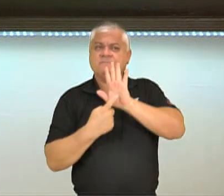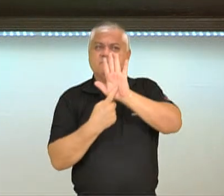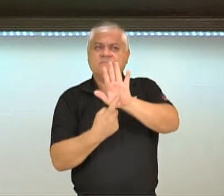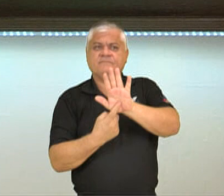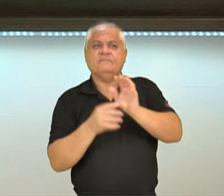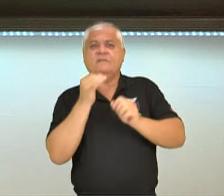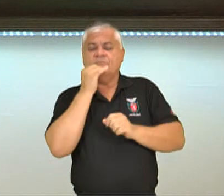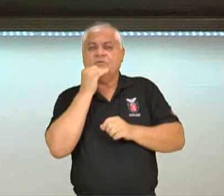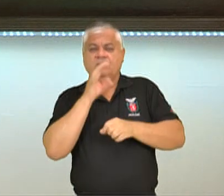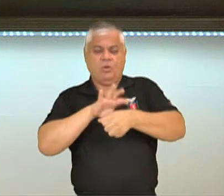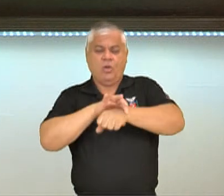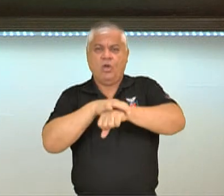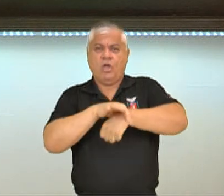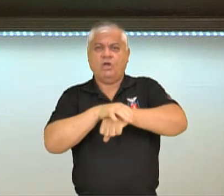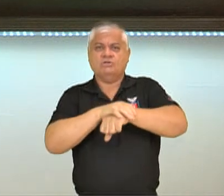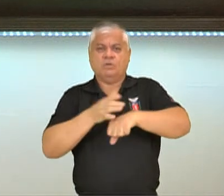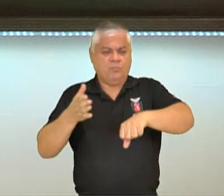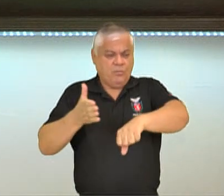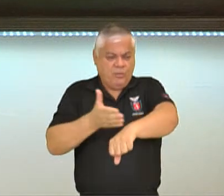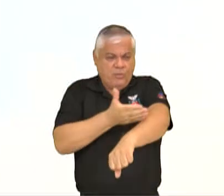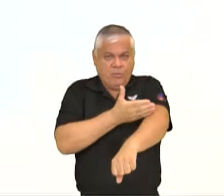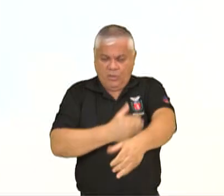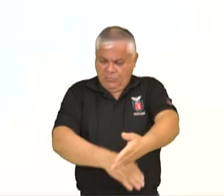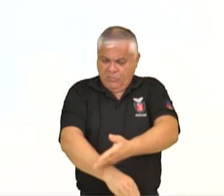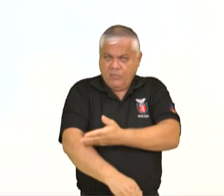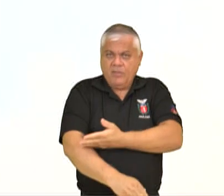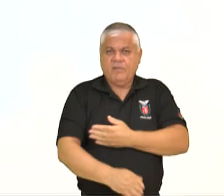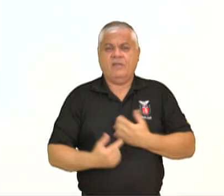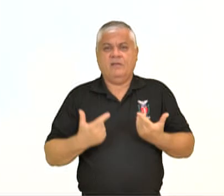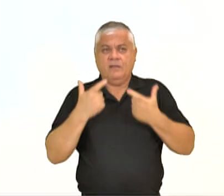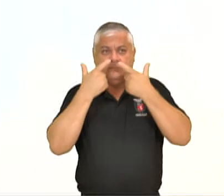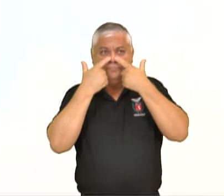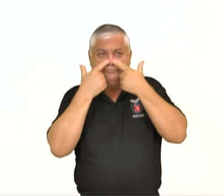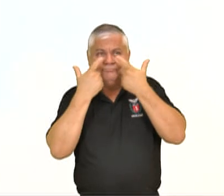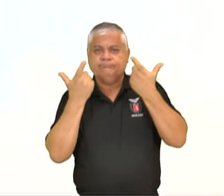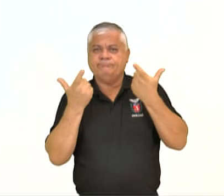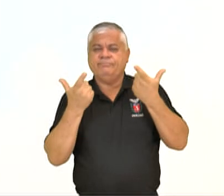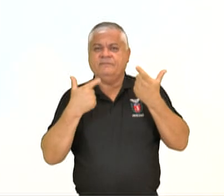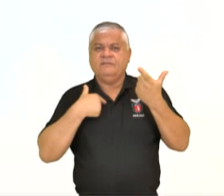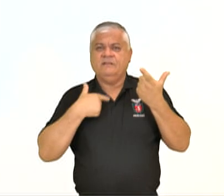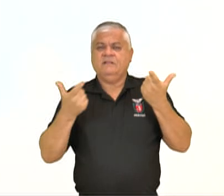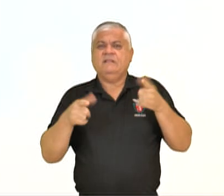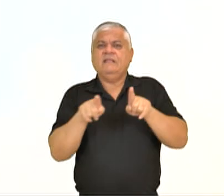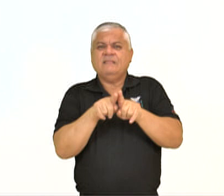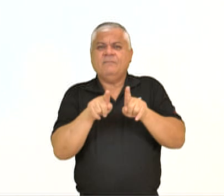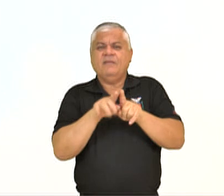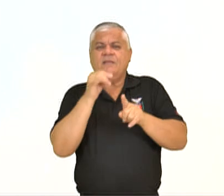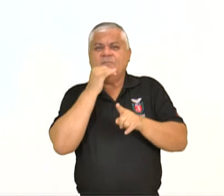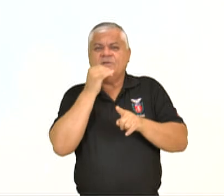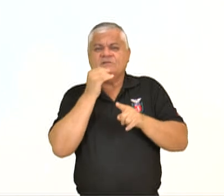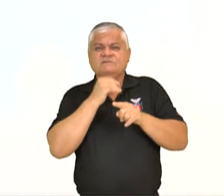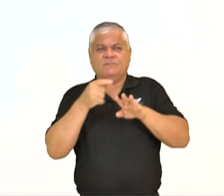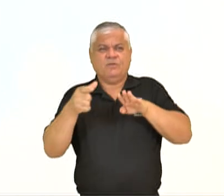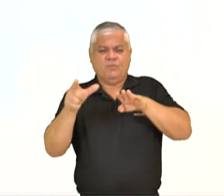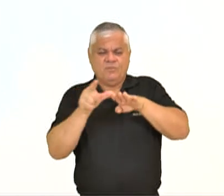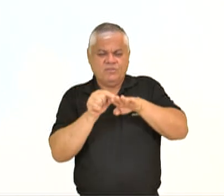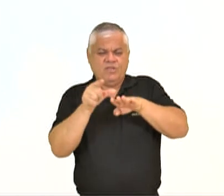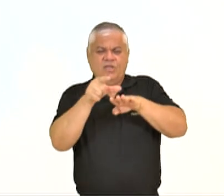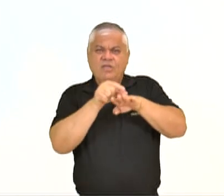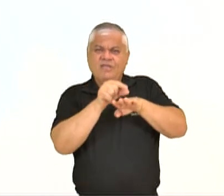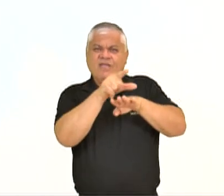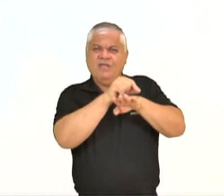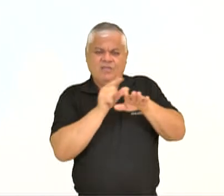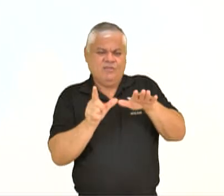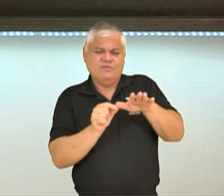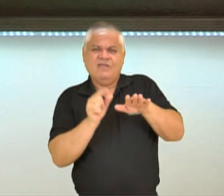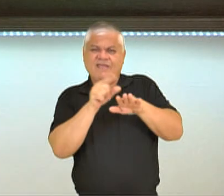vocês. Ó. Ossos curtos, hipotonia, nariz em cela, disposição típica dos dedos, então os dedos formam, parece